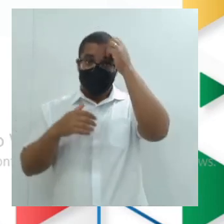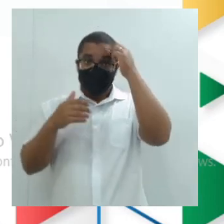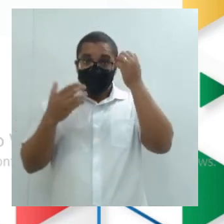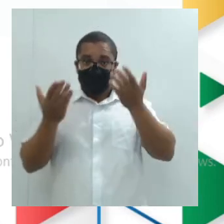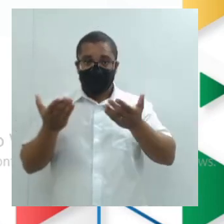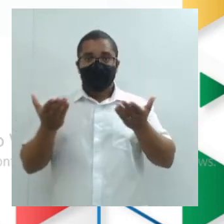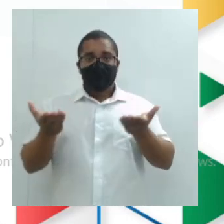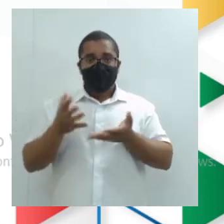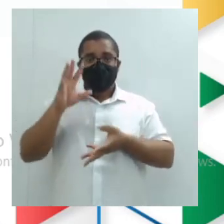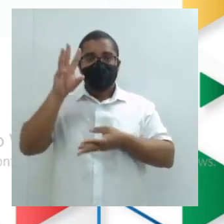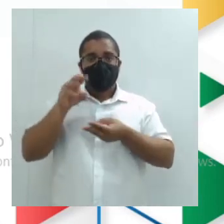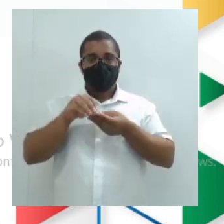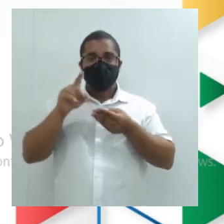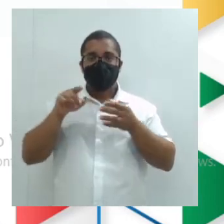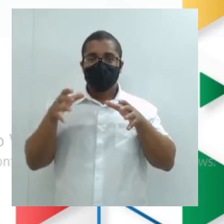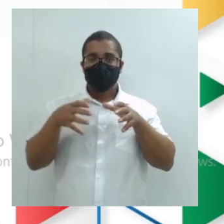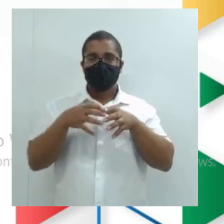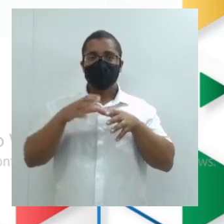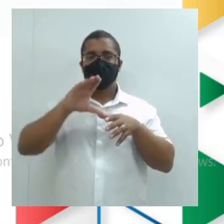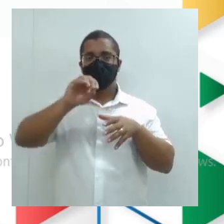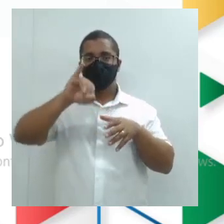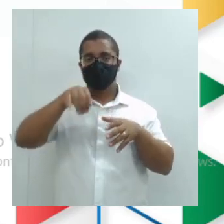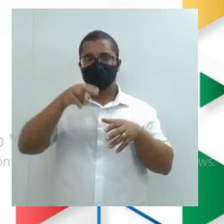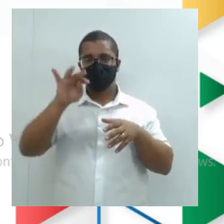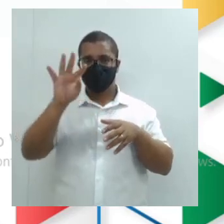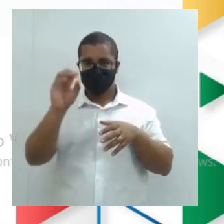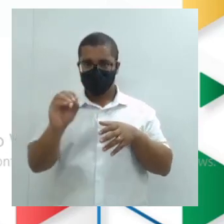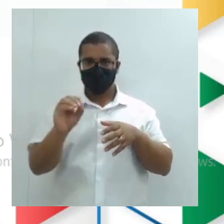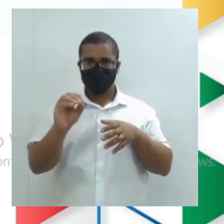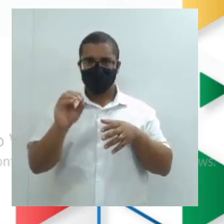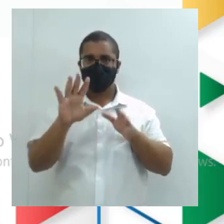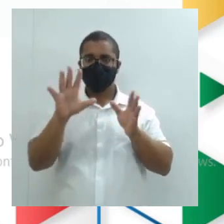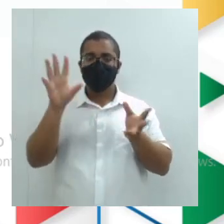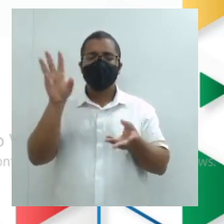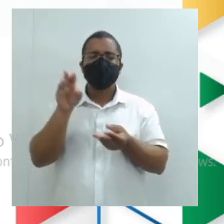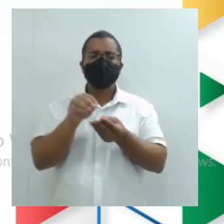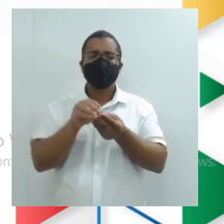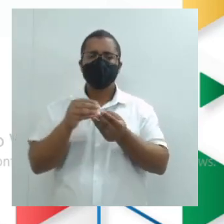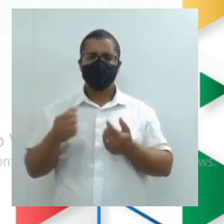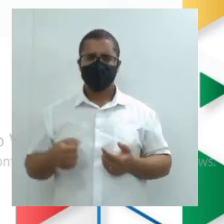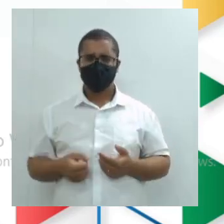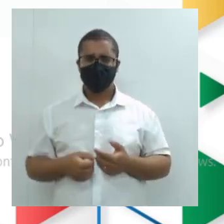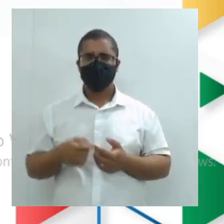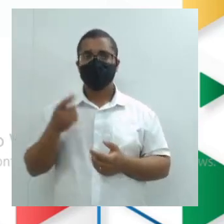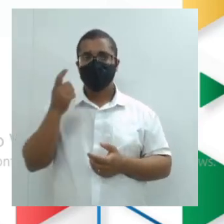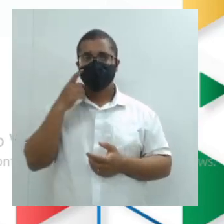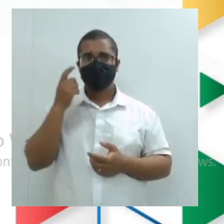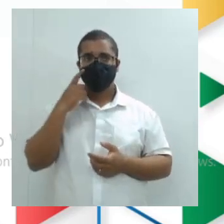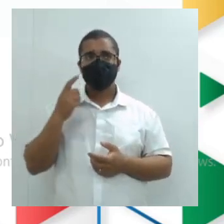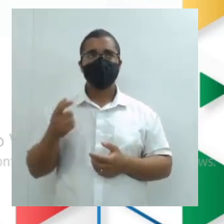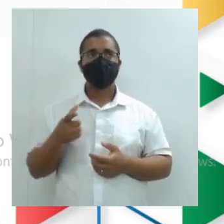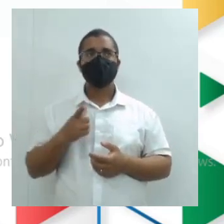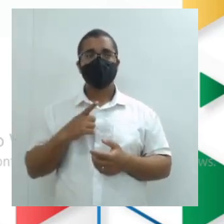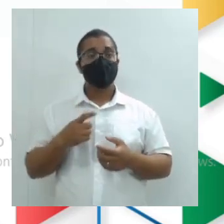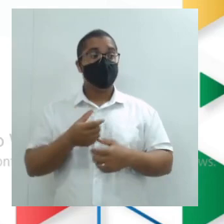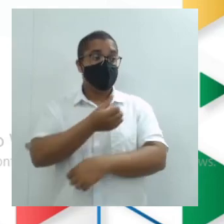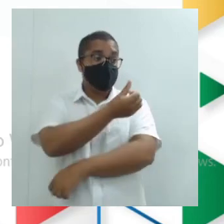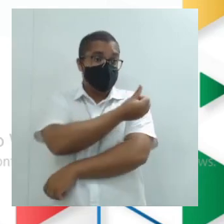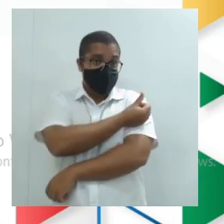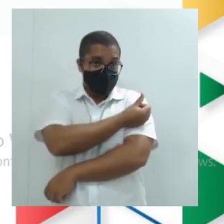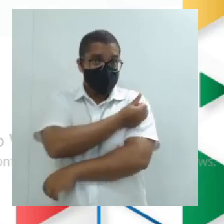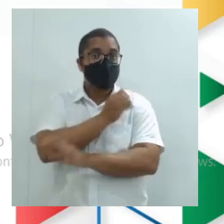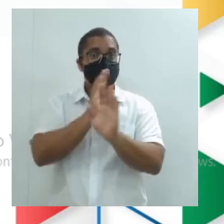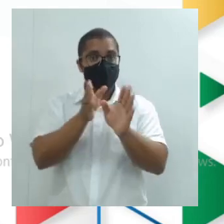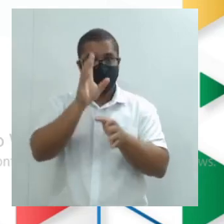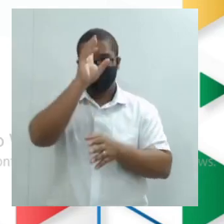da definição da teoria dos conjuntos que a gente vai ver agora. Resumo sobre a teoria de conjuntos. Me acompanha aí. Ó. No sexto ano vocês